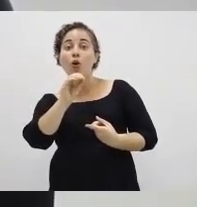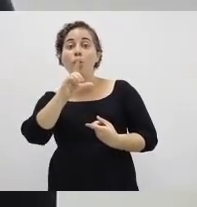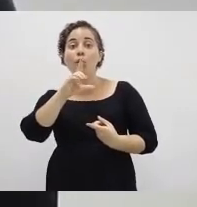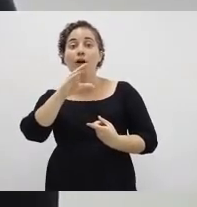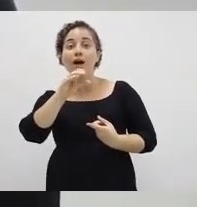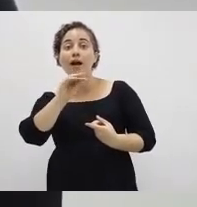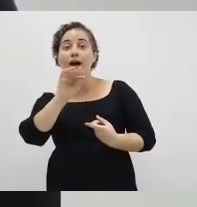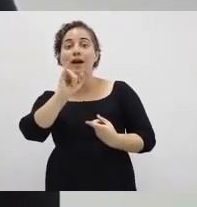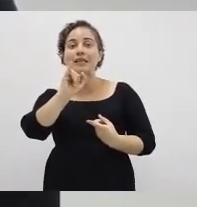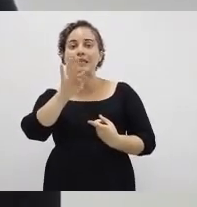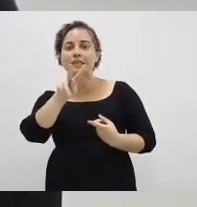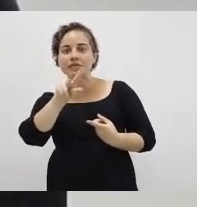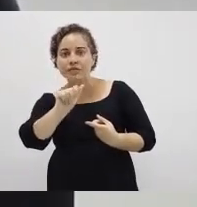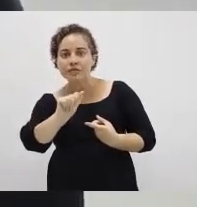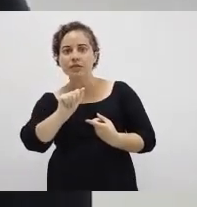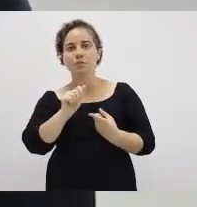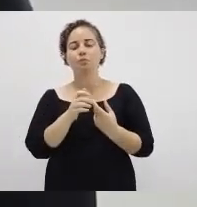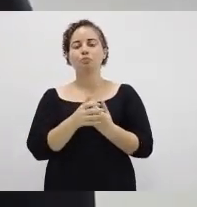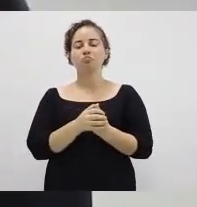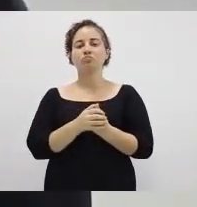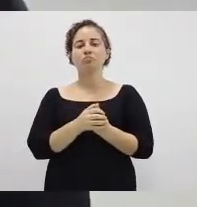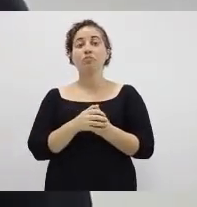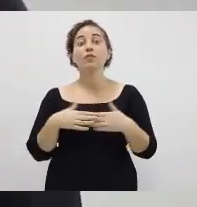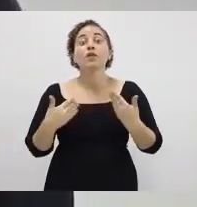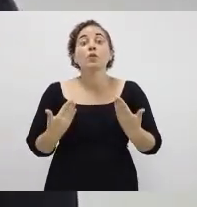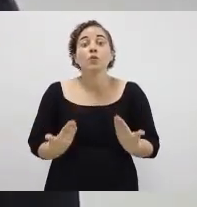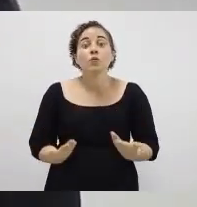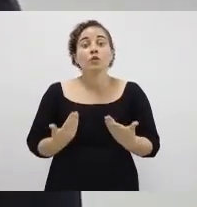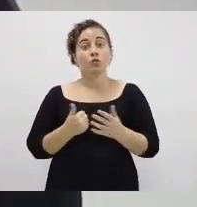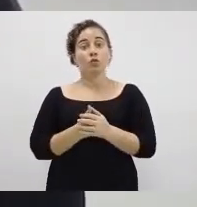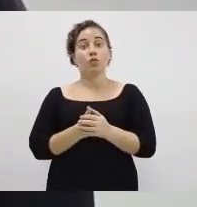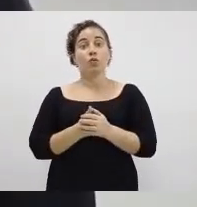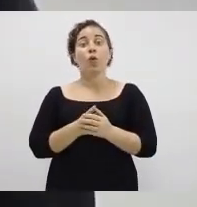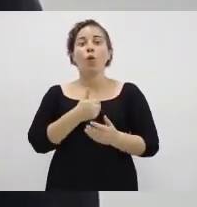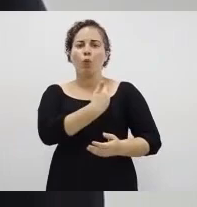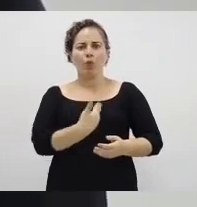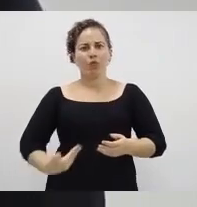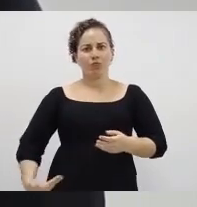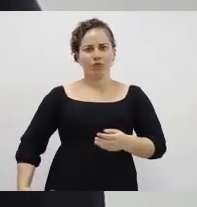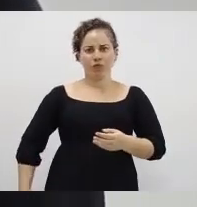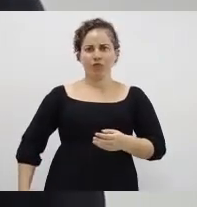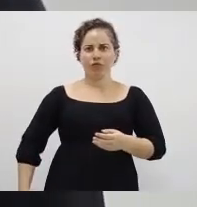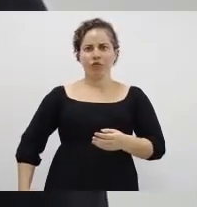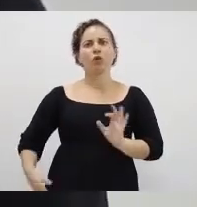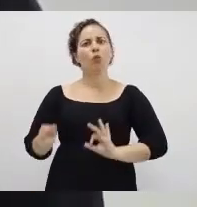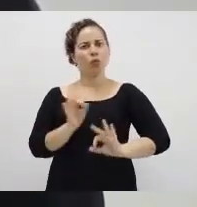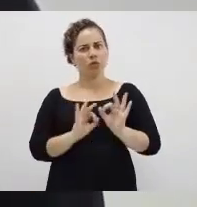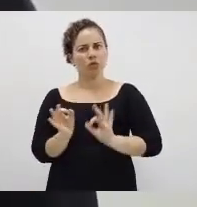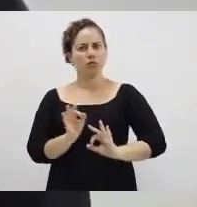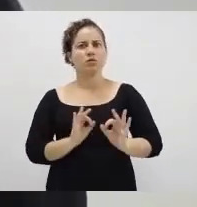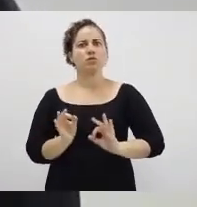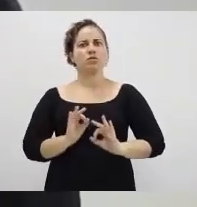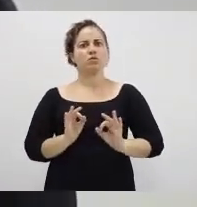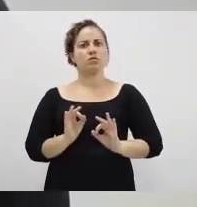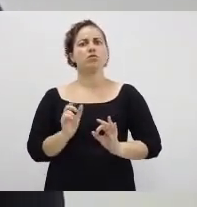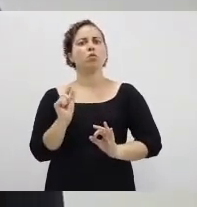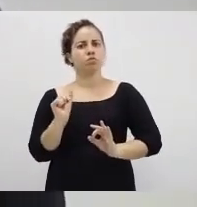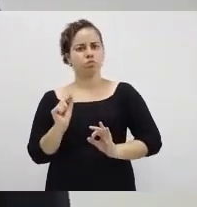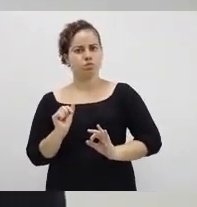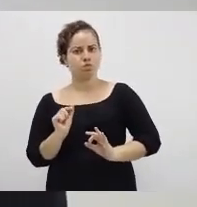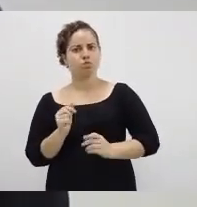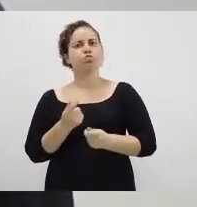que é a função alocativa? É quando o governo constrói bens públicos bens que podem